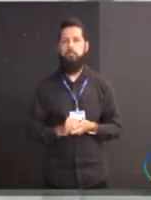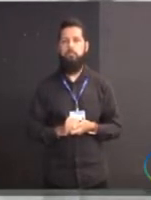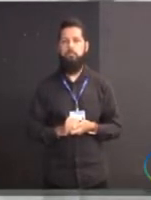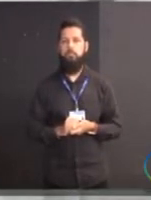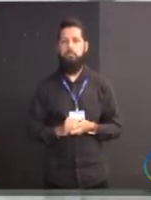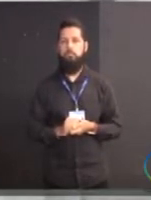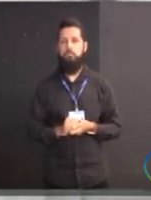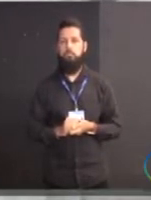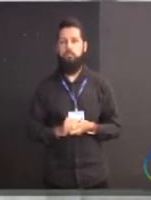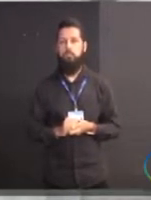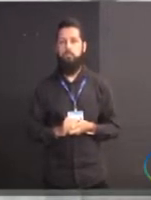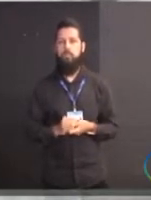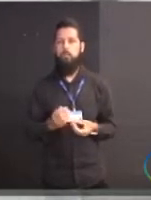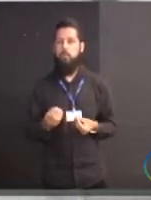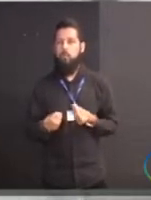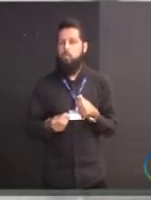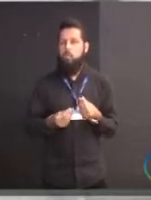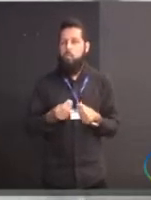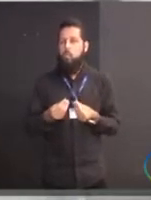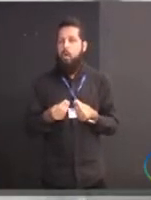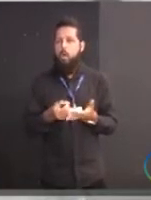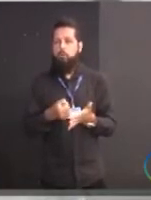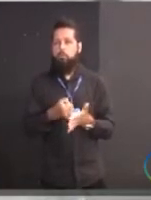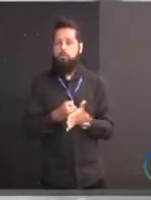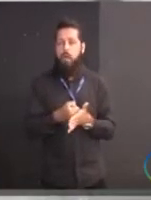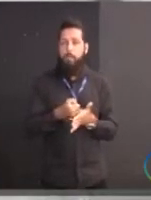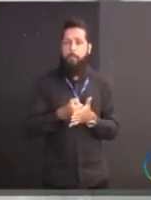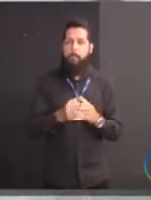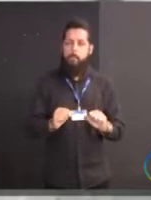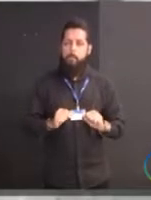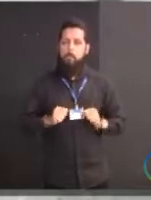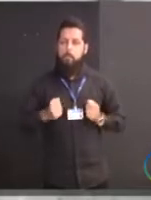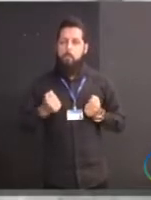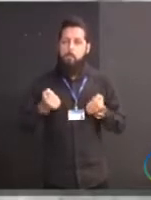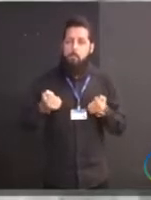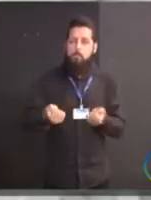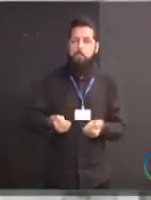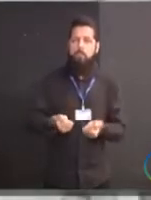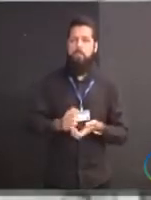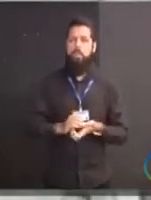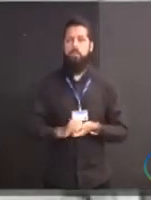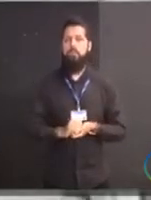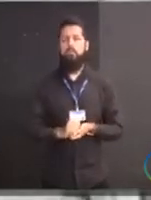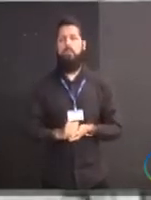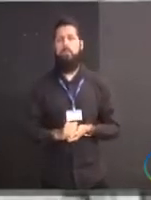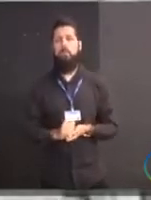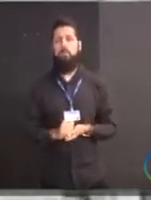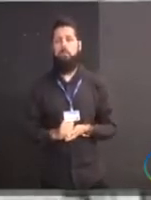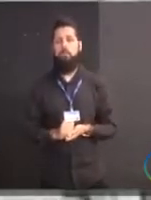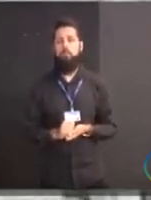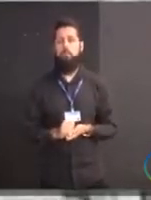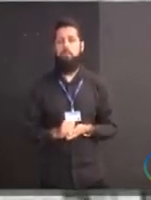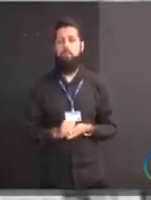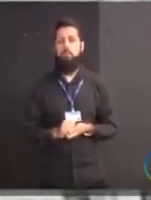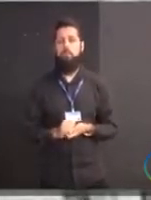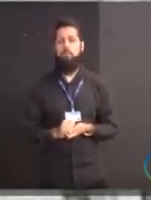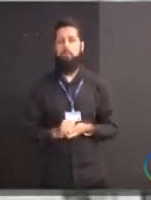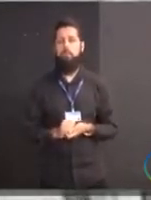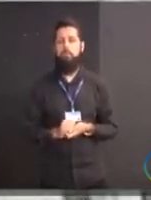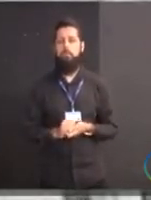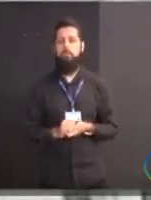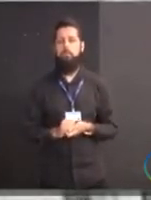em condições de potencialidade na mente humana. Mas, no momento da humanidade em que a